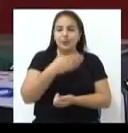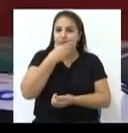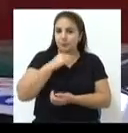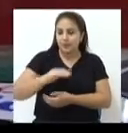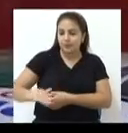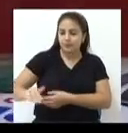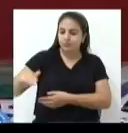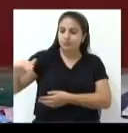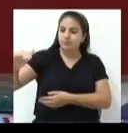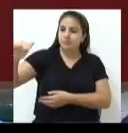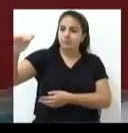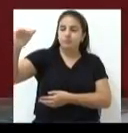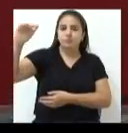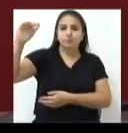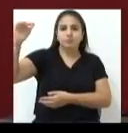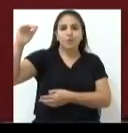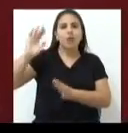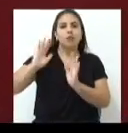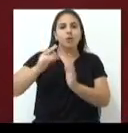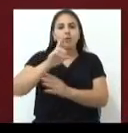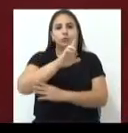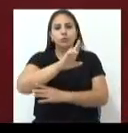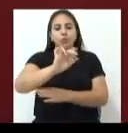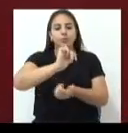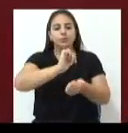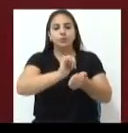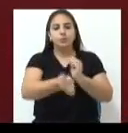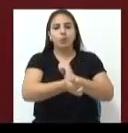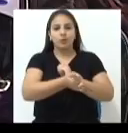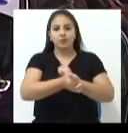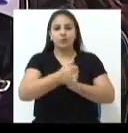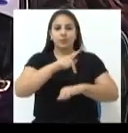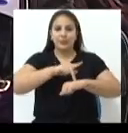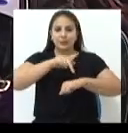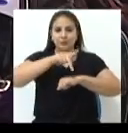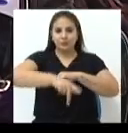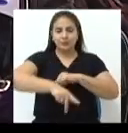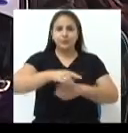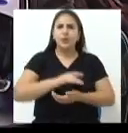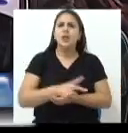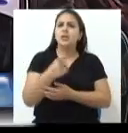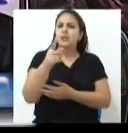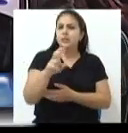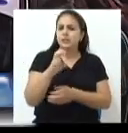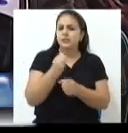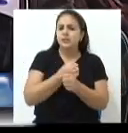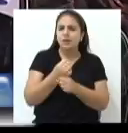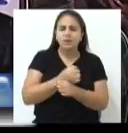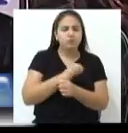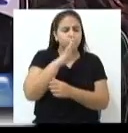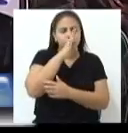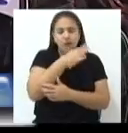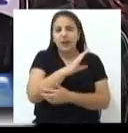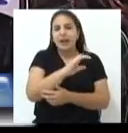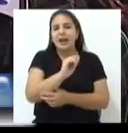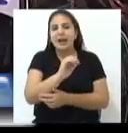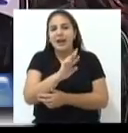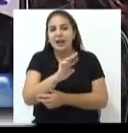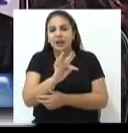se tornar um dos grandes nomes do esporte de Passo Fundo. Corri 15 anos direto de kart,